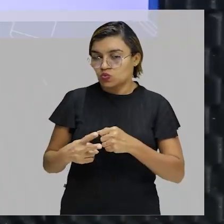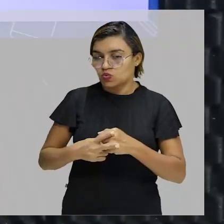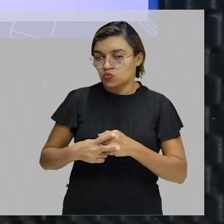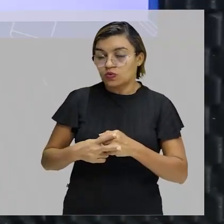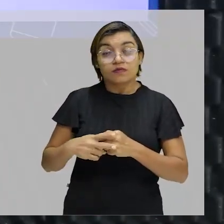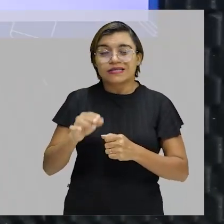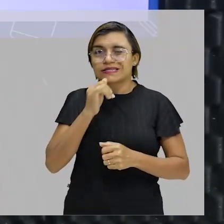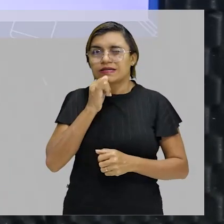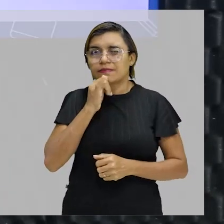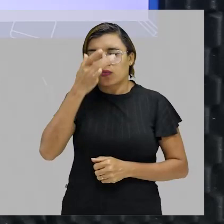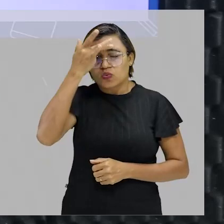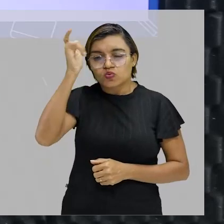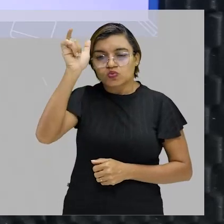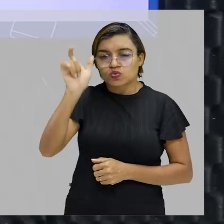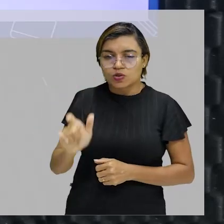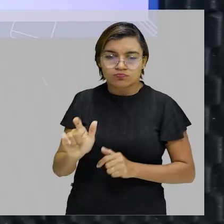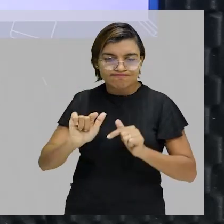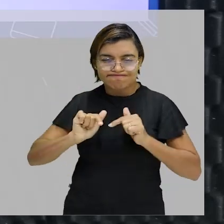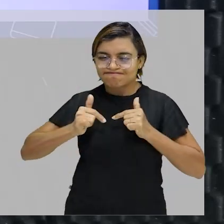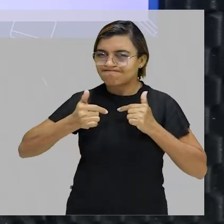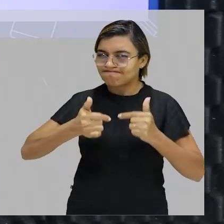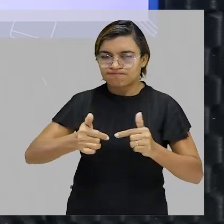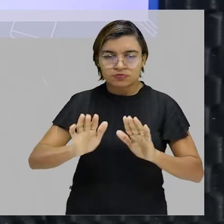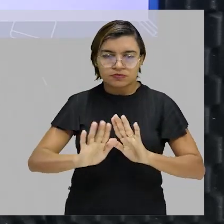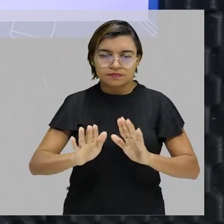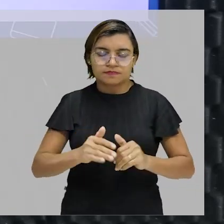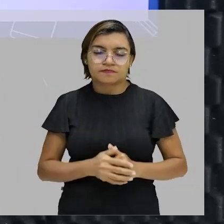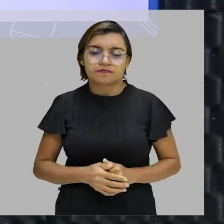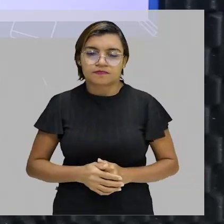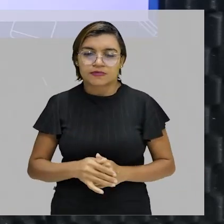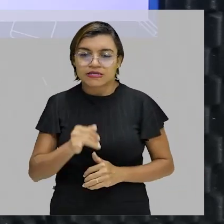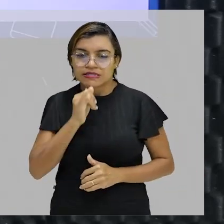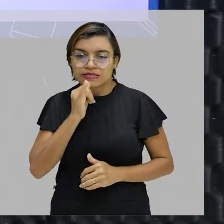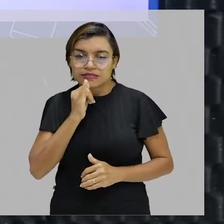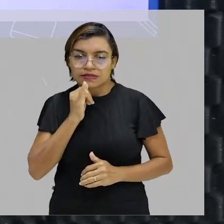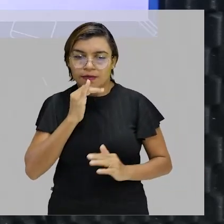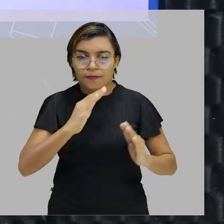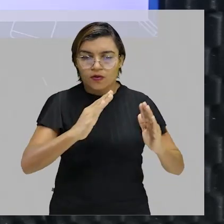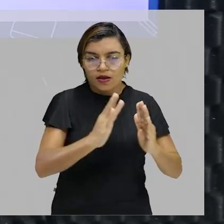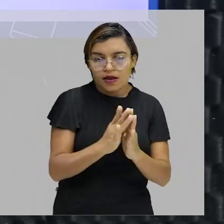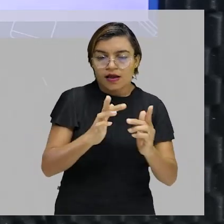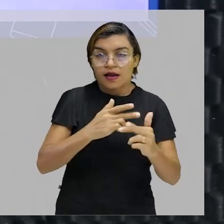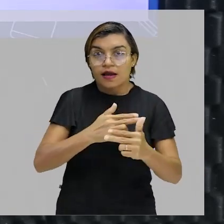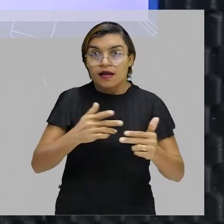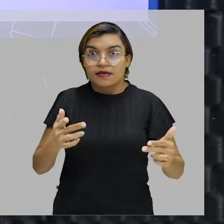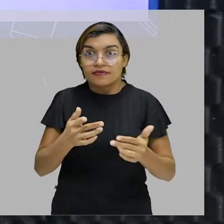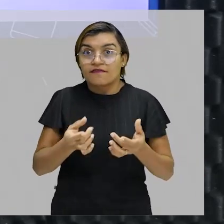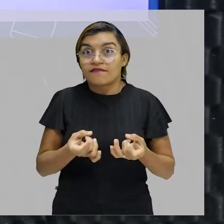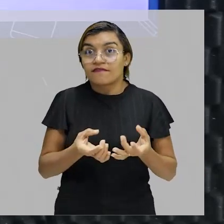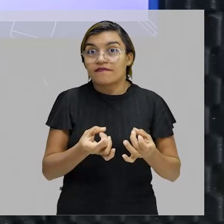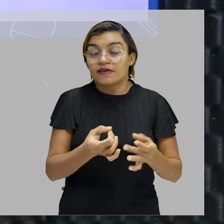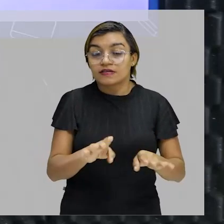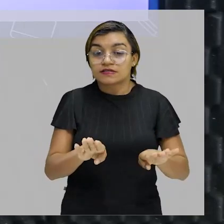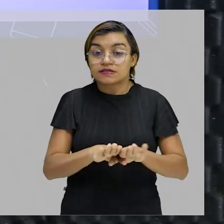é agente. Ó. Vendem-se casas e terrenos, tá bom?